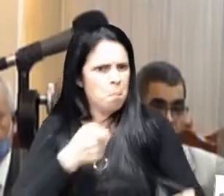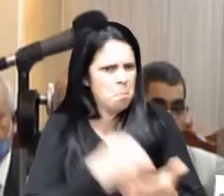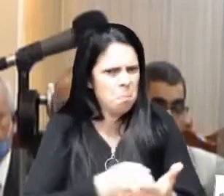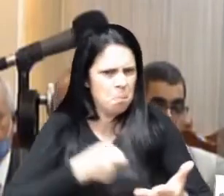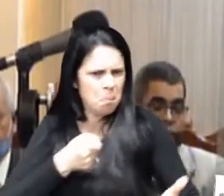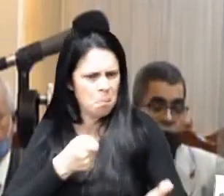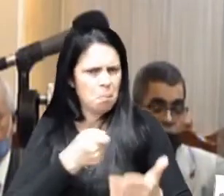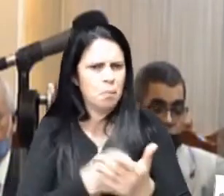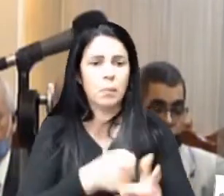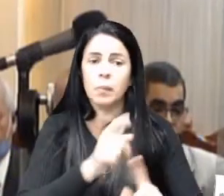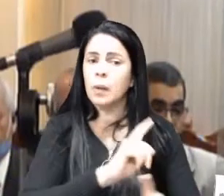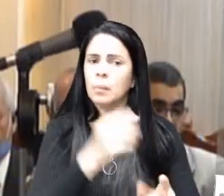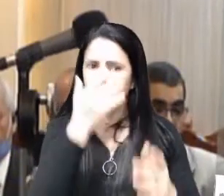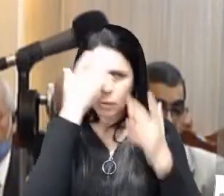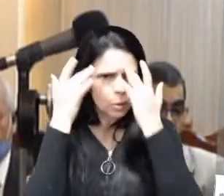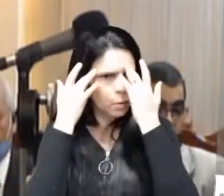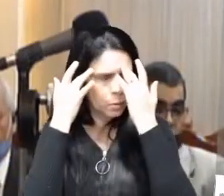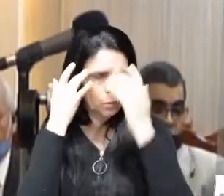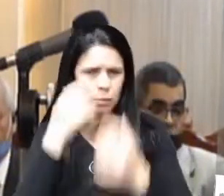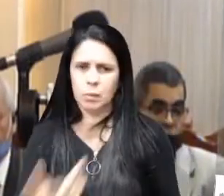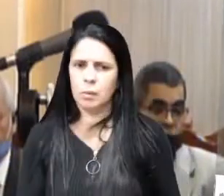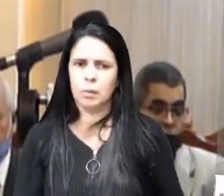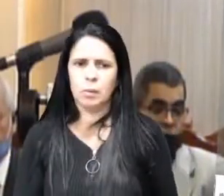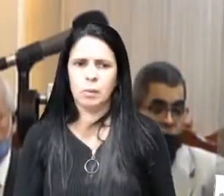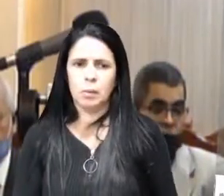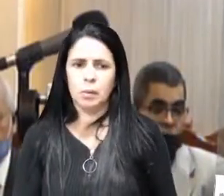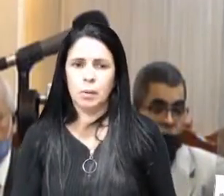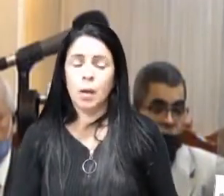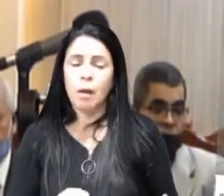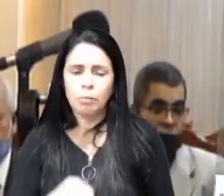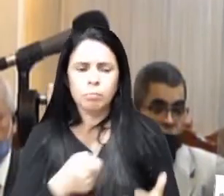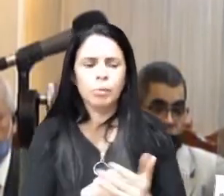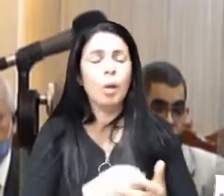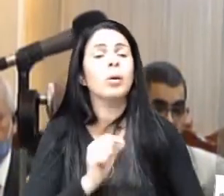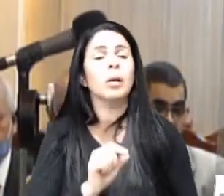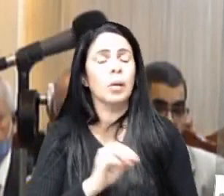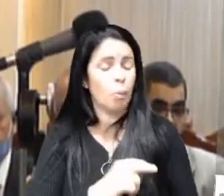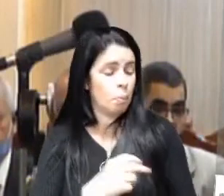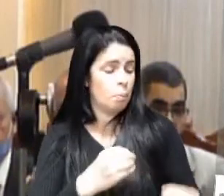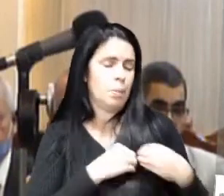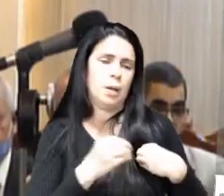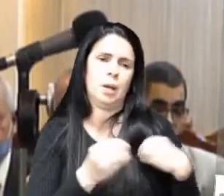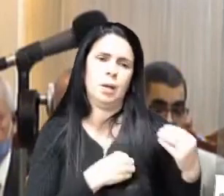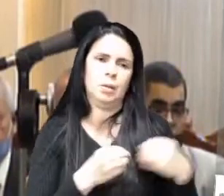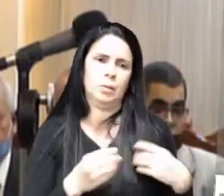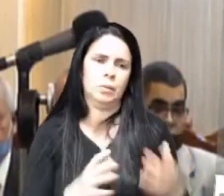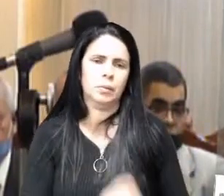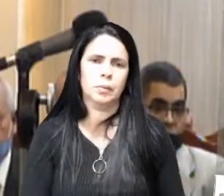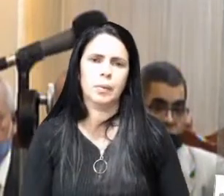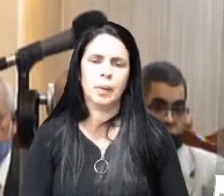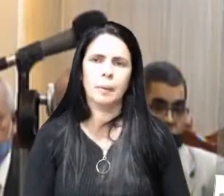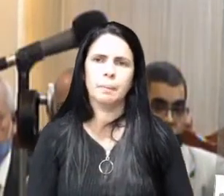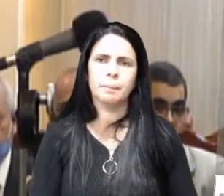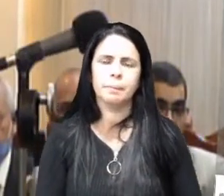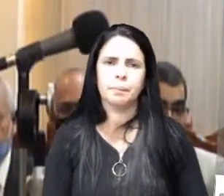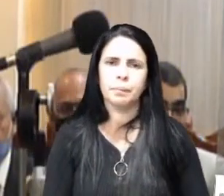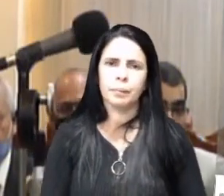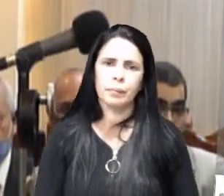pecado. Eu não posso espancar os criados. Não é? Jesus não mandou o pau sentar, ele mandou